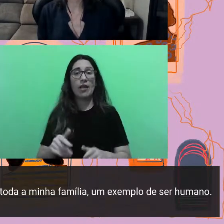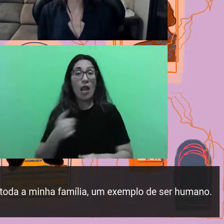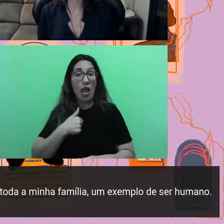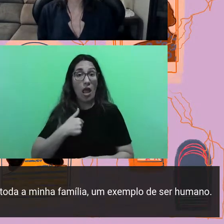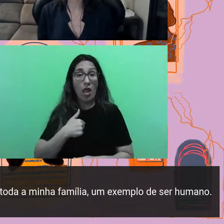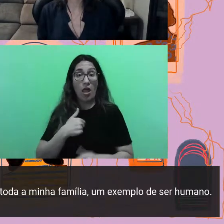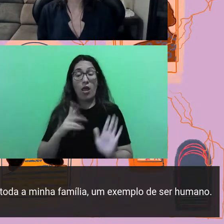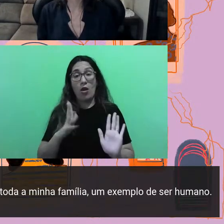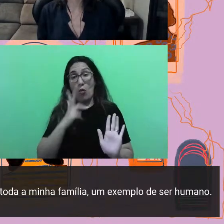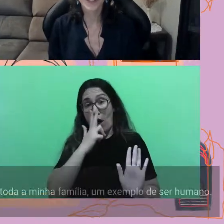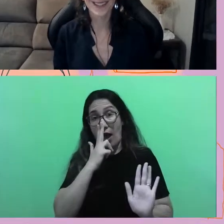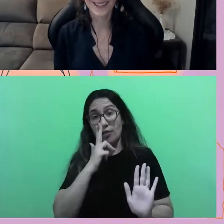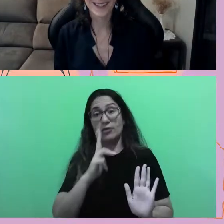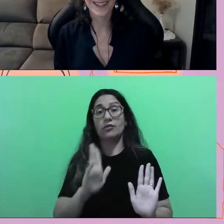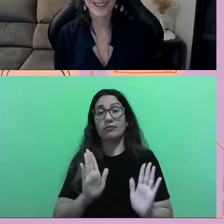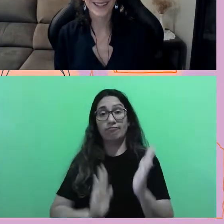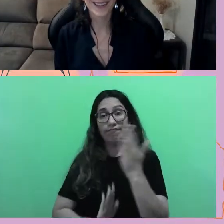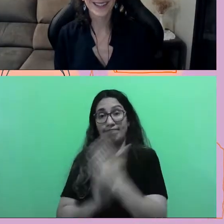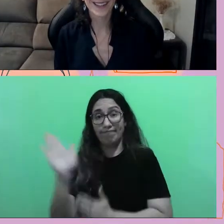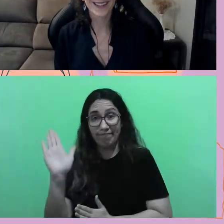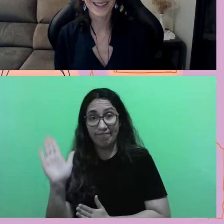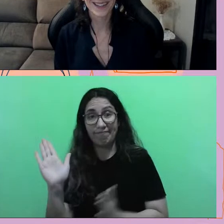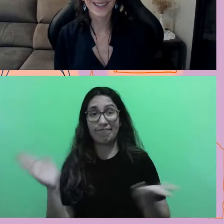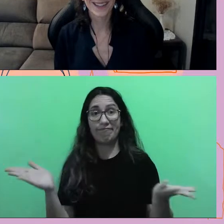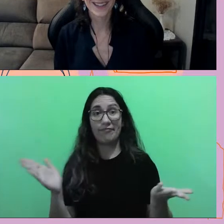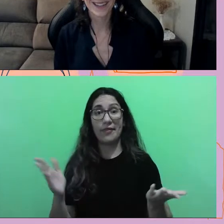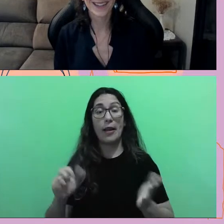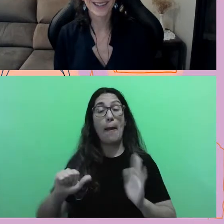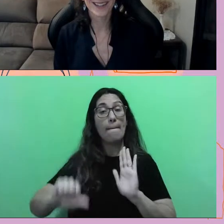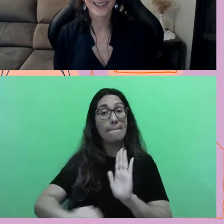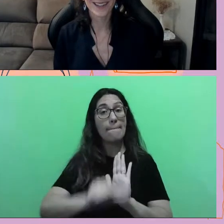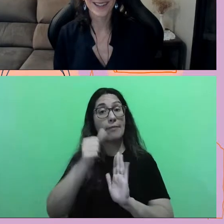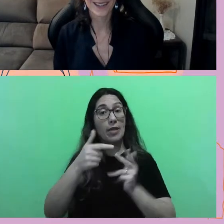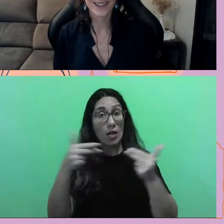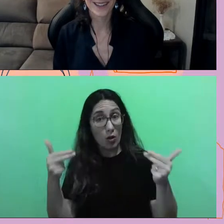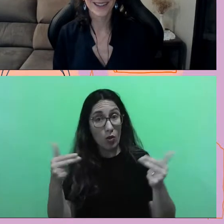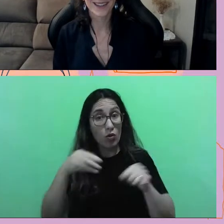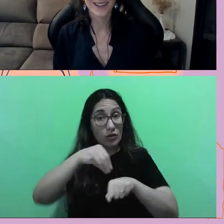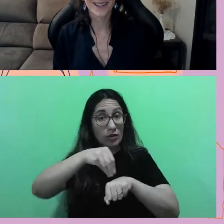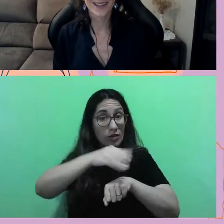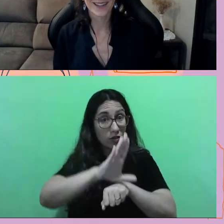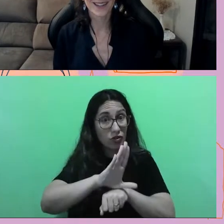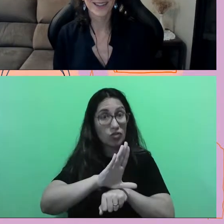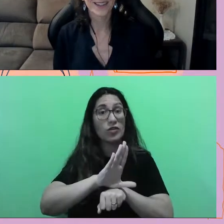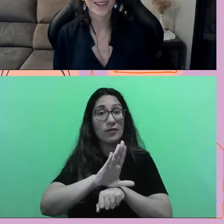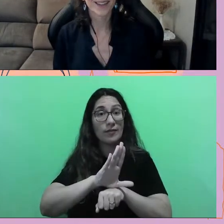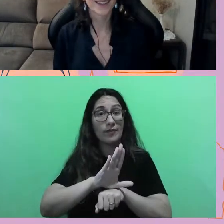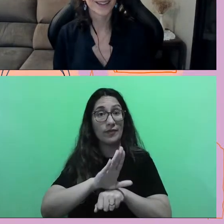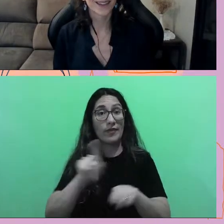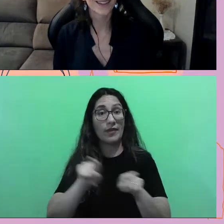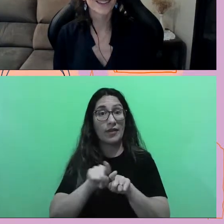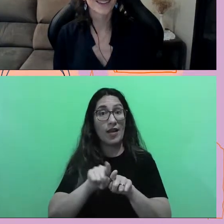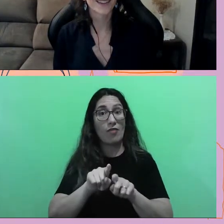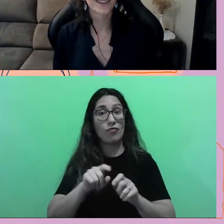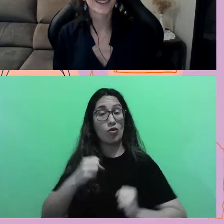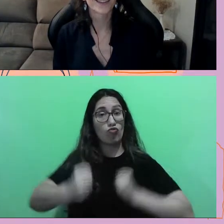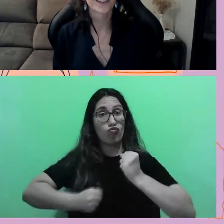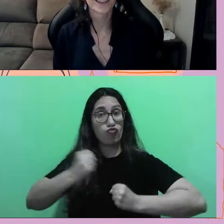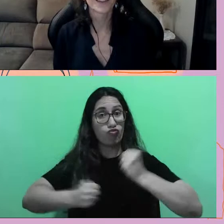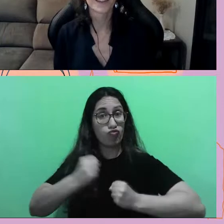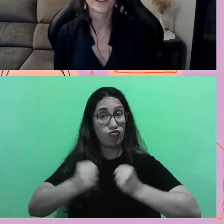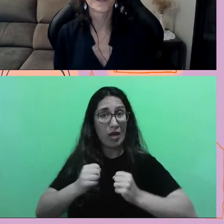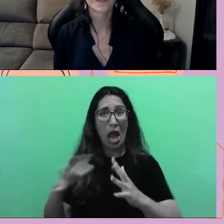confusão. Até o meu sensei até falar, a primeira coisa que você tem que aprender, Ednancy, é dar um tiro de 100 metros, para correr da